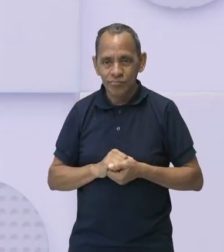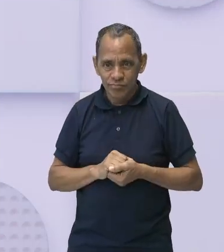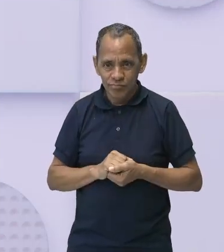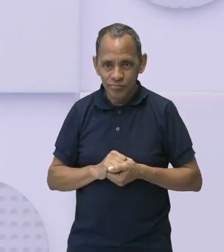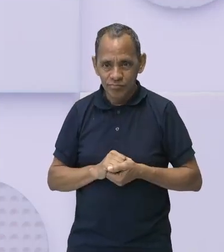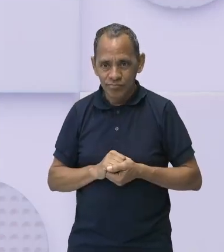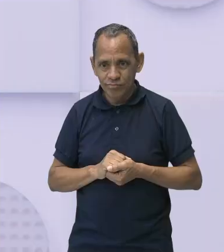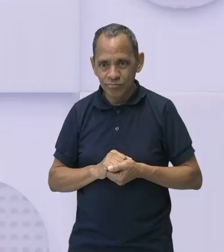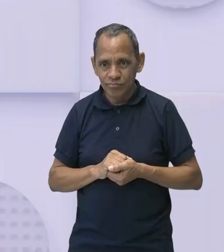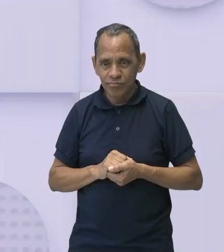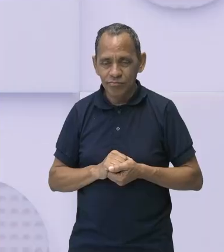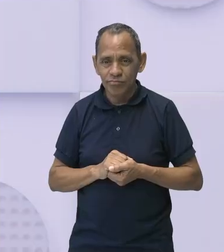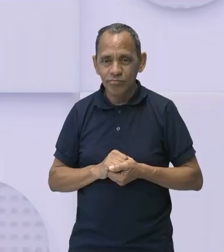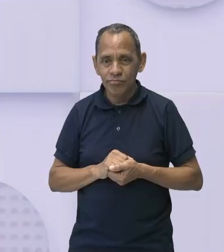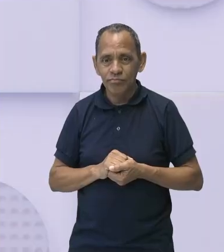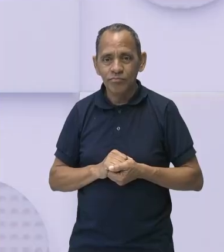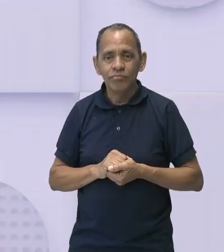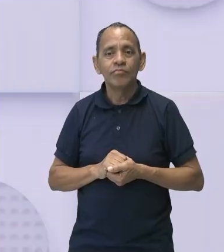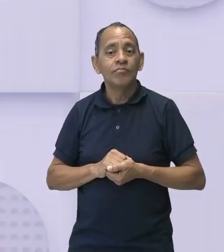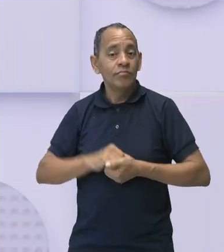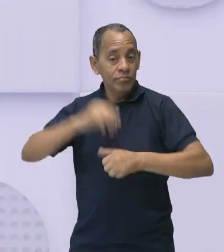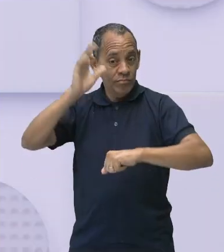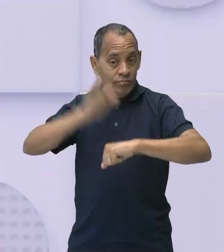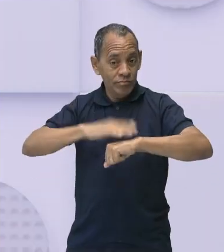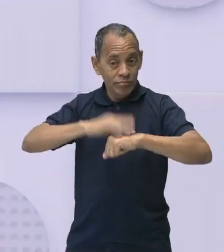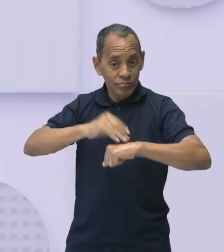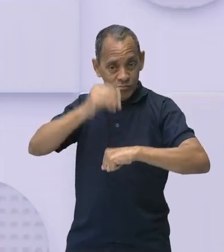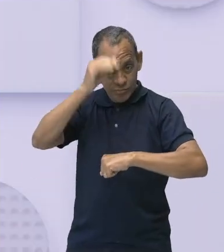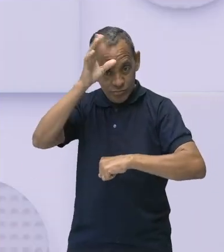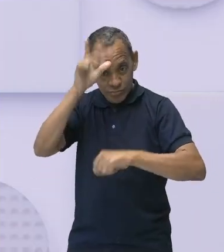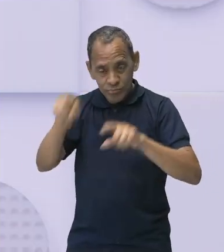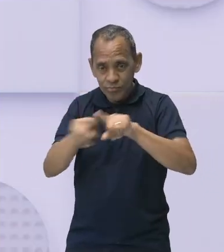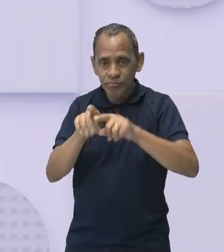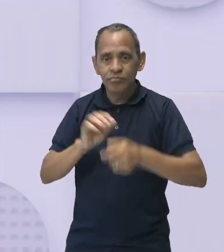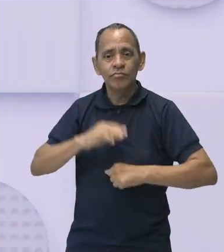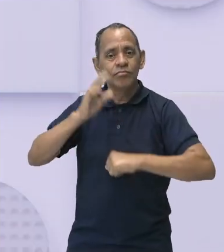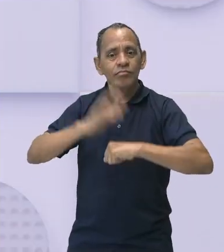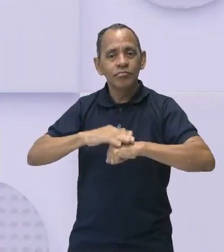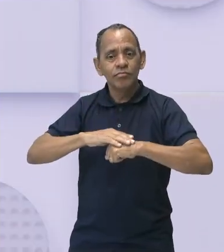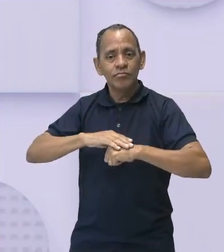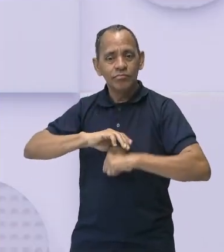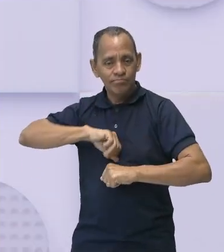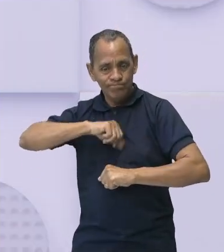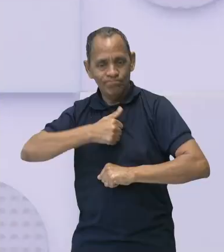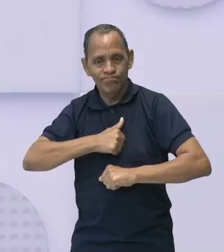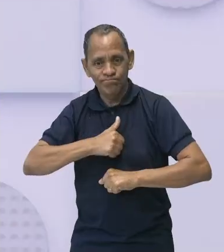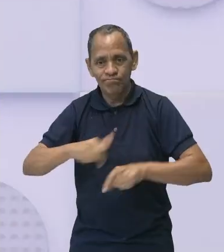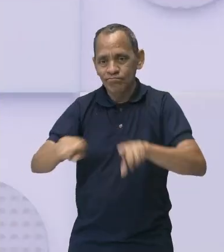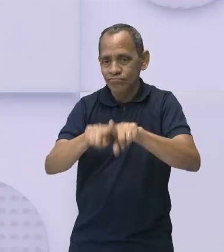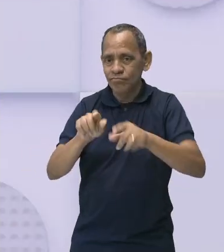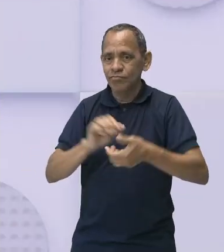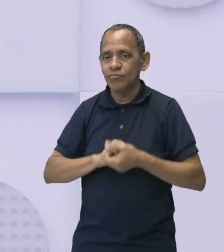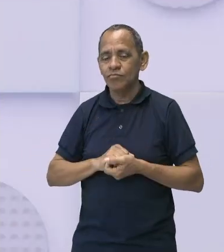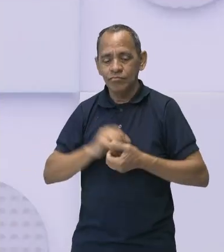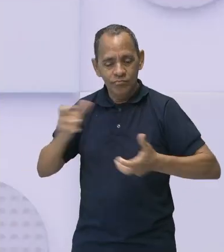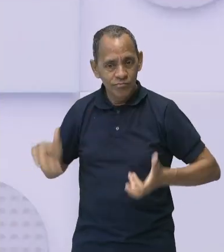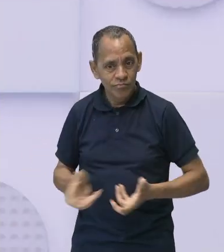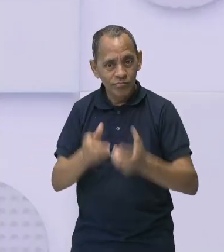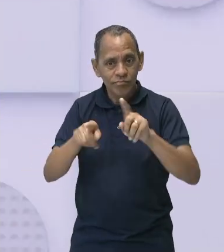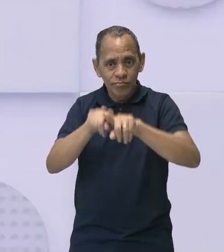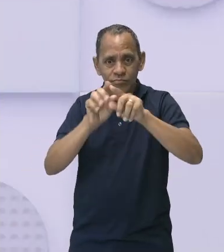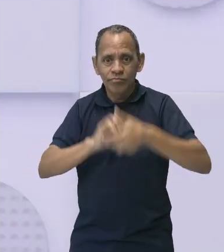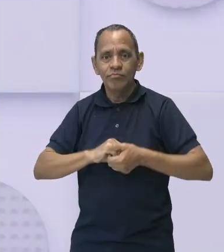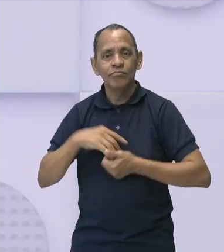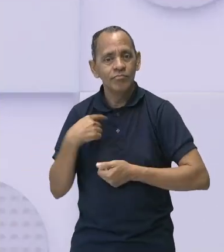dimensão do nosso autoconhecimento, da nossa autoestima e, ao mesmo tempo, da motivação que